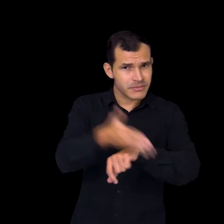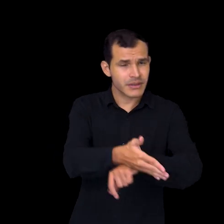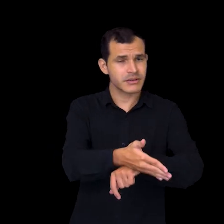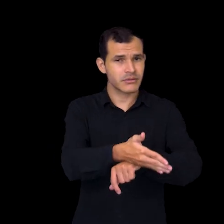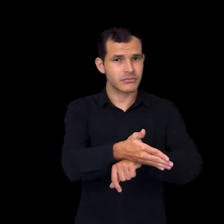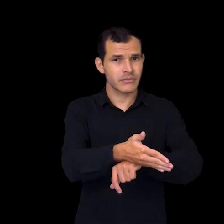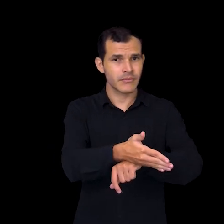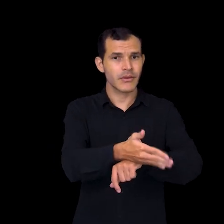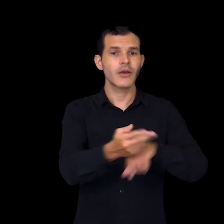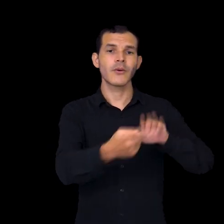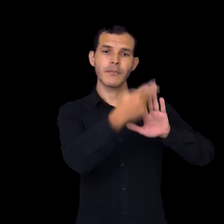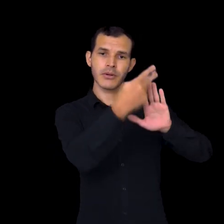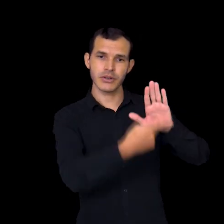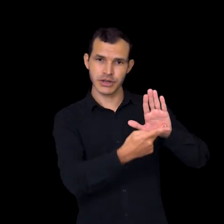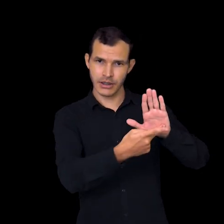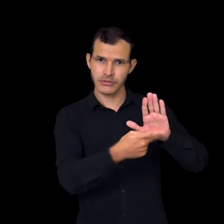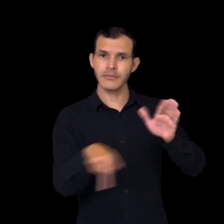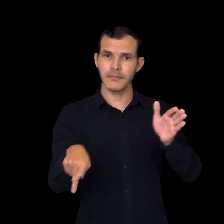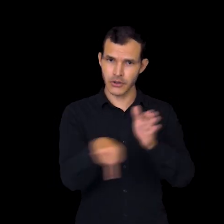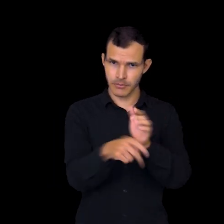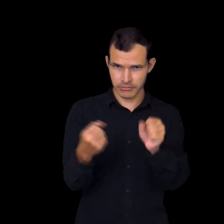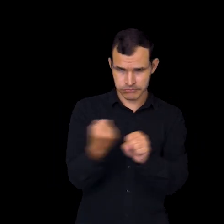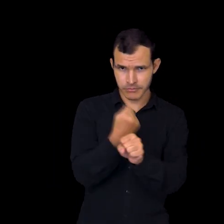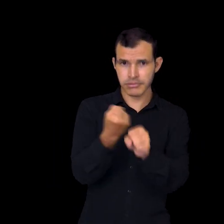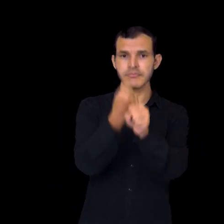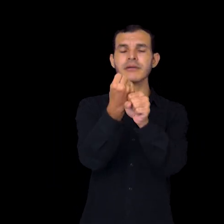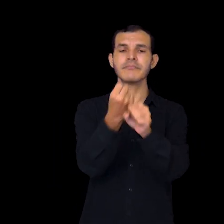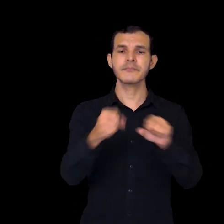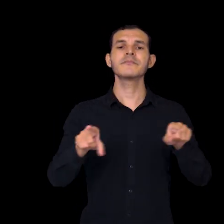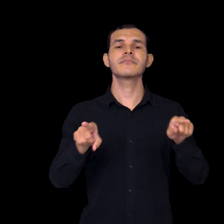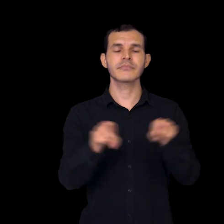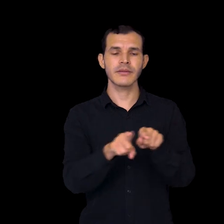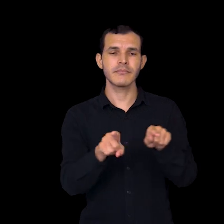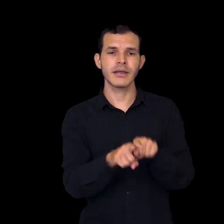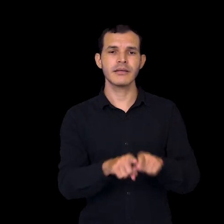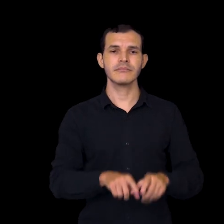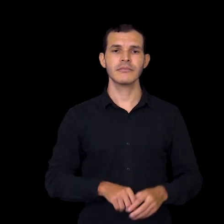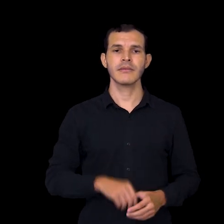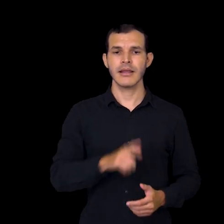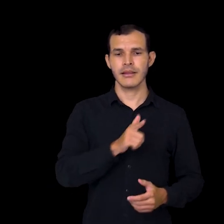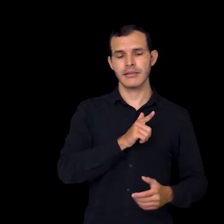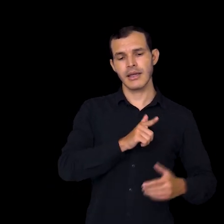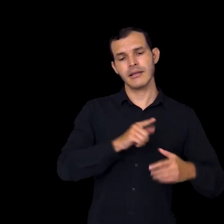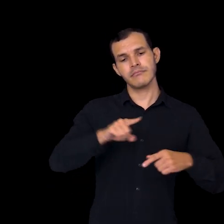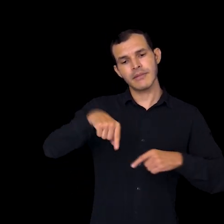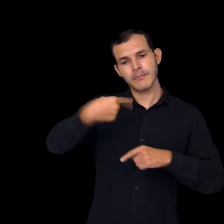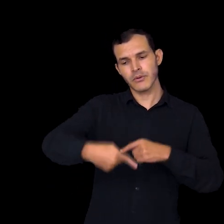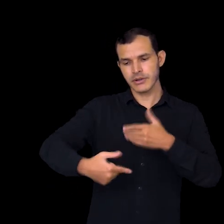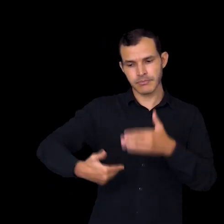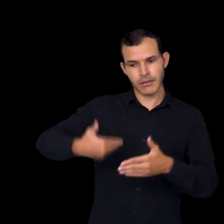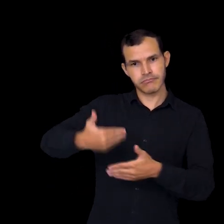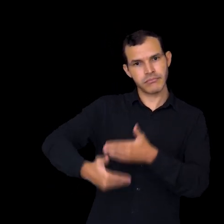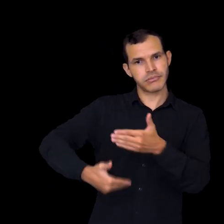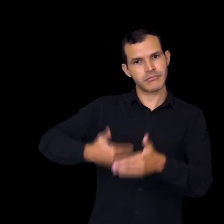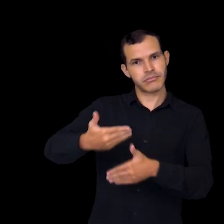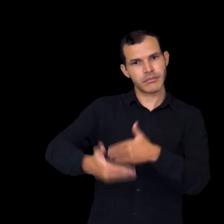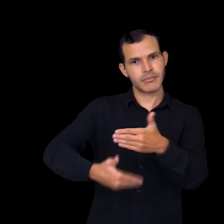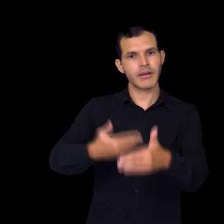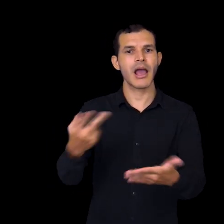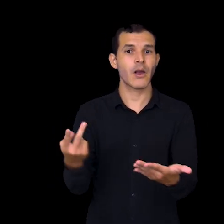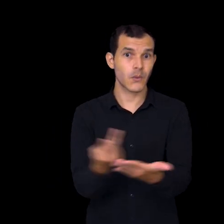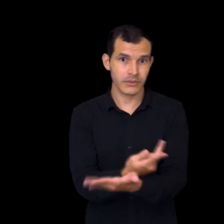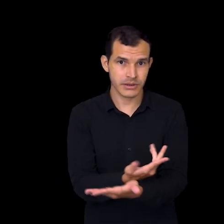pessoas em torno tanto do projeto da construção como todos os desdobramentos que vêm depois,